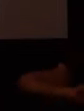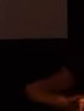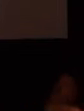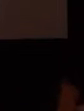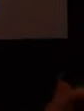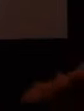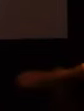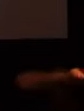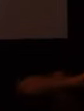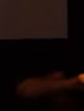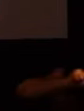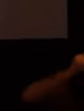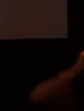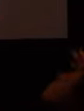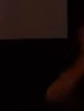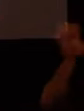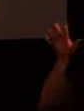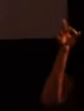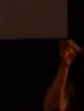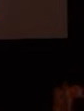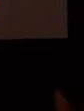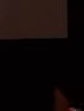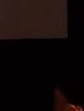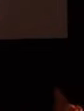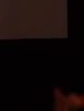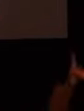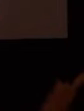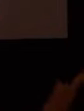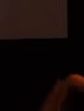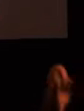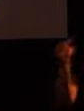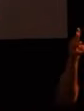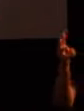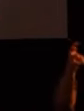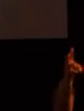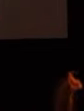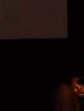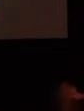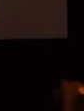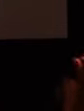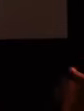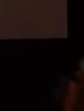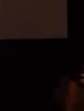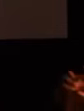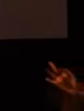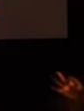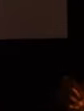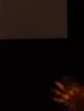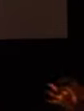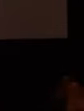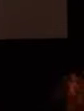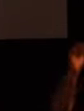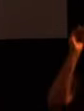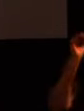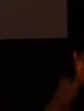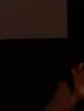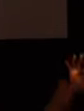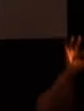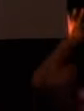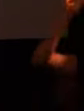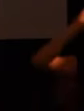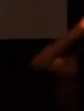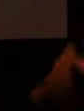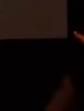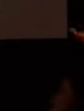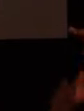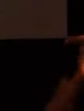de debate para poder estar esclarecendo. Nós temos um mapa que determina a altura máxima, mas no caso da borda atlântica, que é onde nós vamos